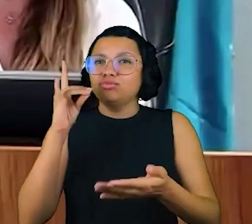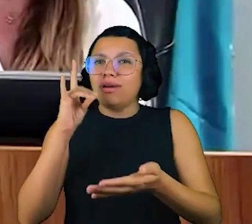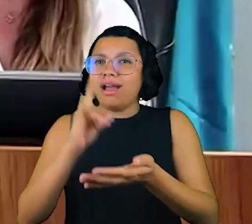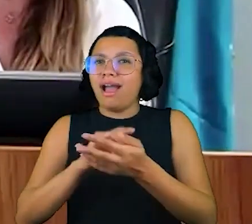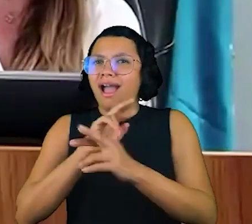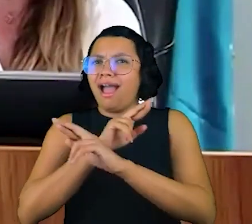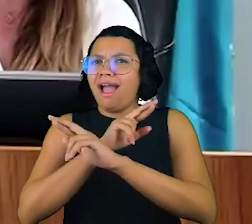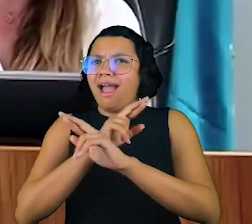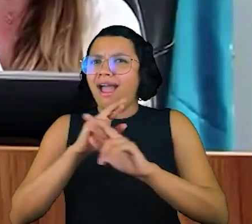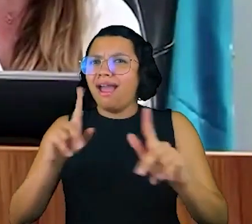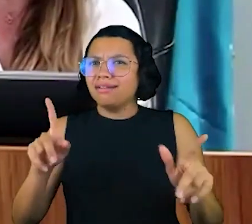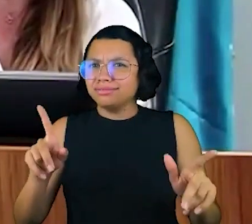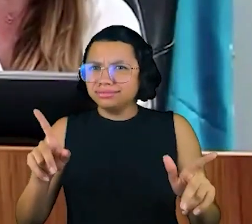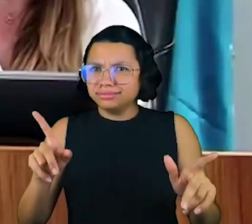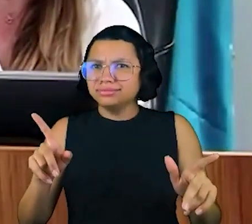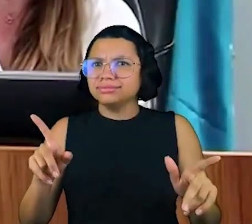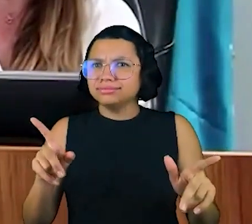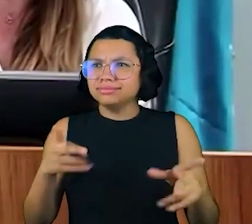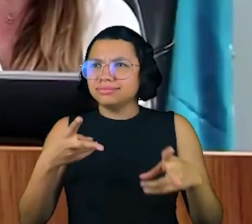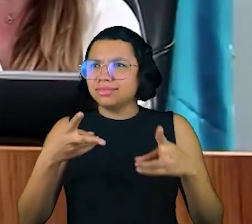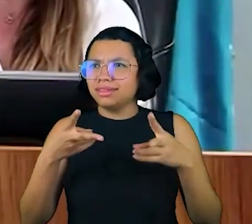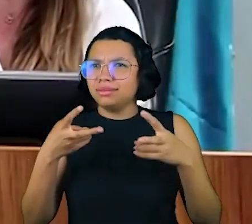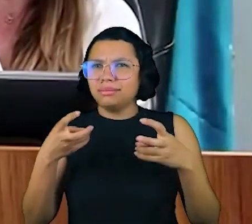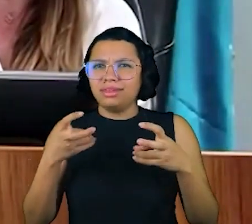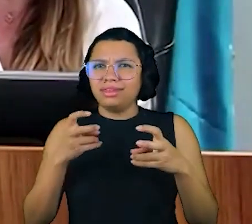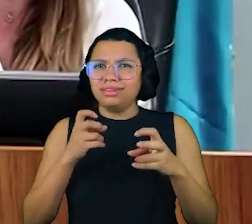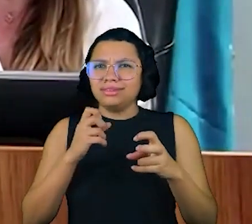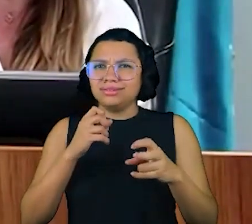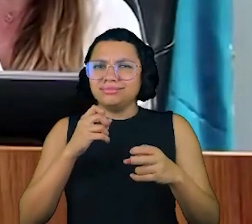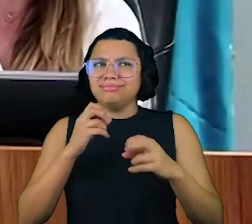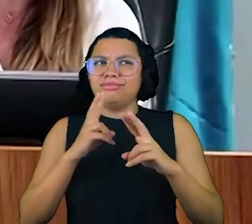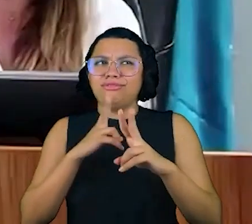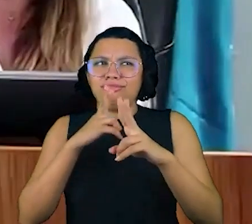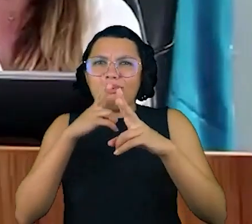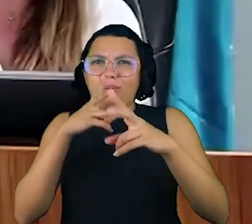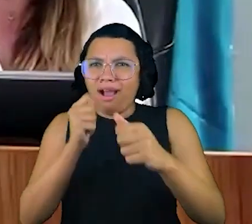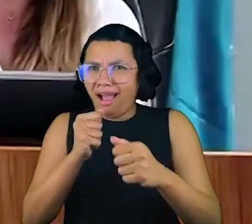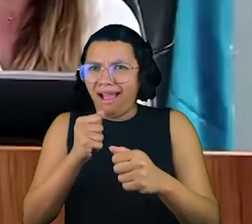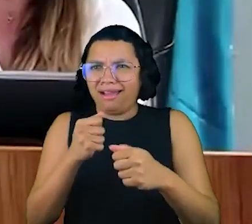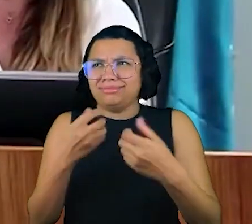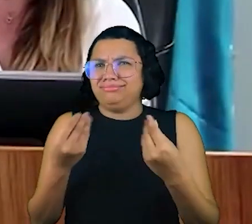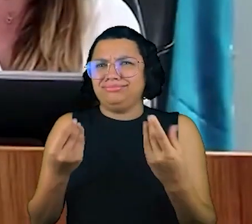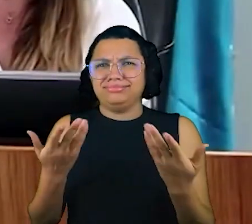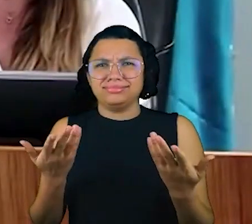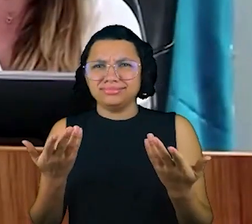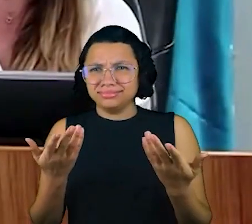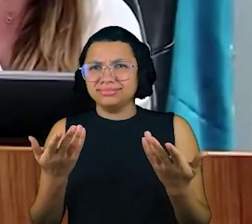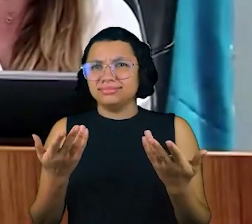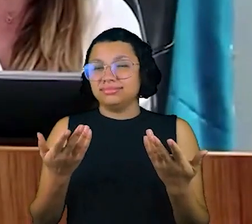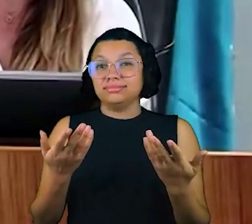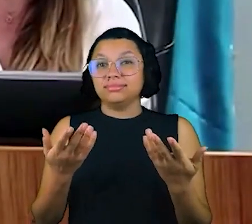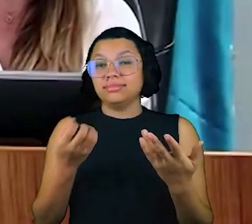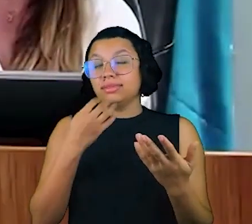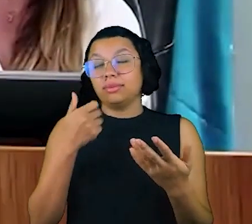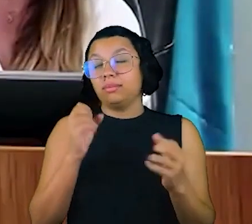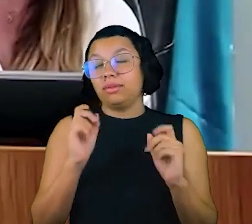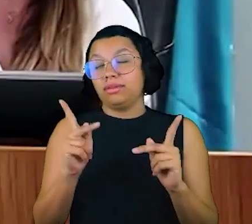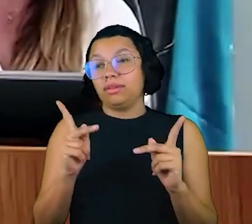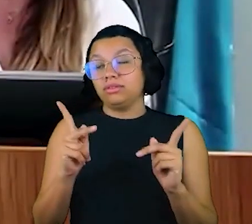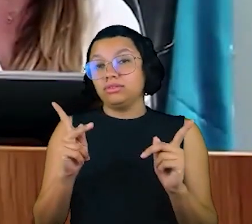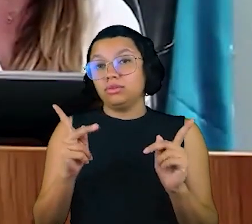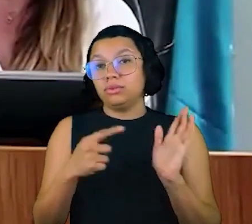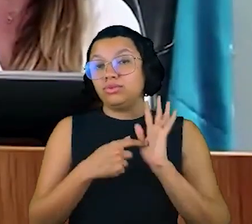realidade completamente diferente, me parece uma forçação absoluta de barra. Muito